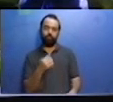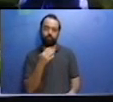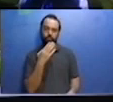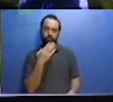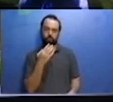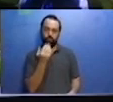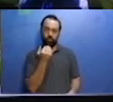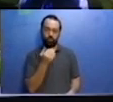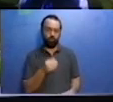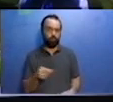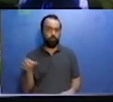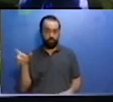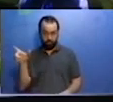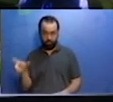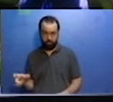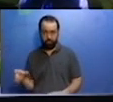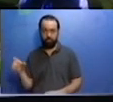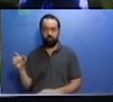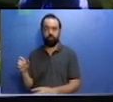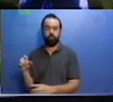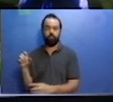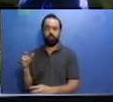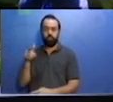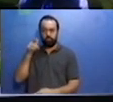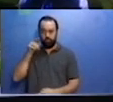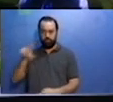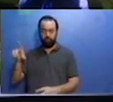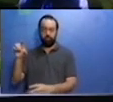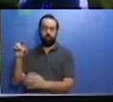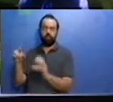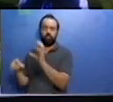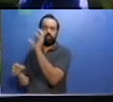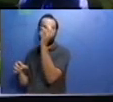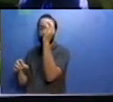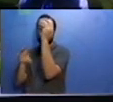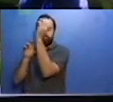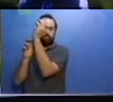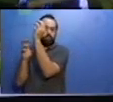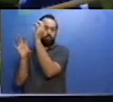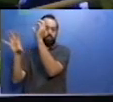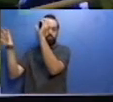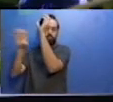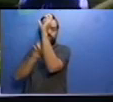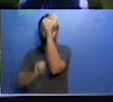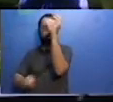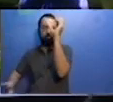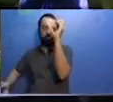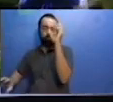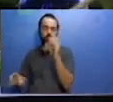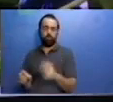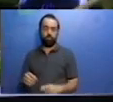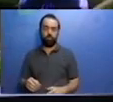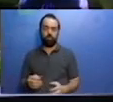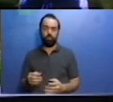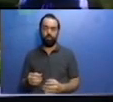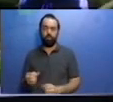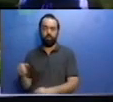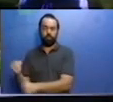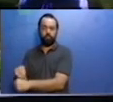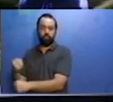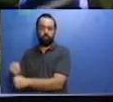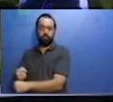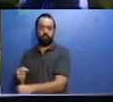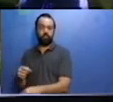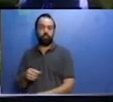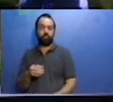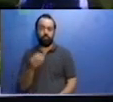Os vegetais são fotossintetizantes e são autótrofos, ou seja, fabricam o próprio alimento. Os fungos podem